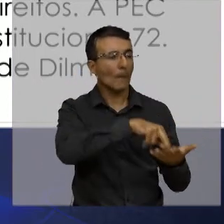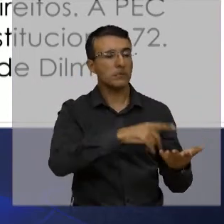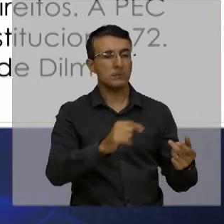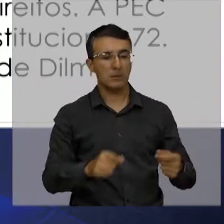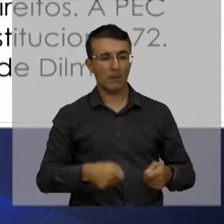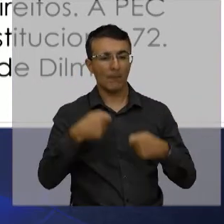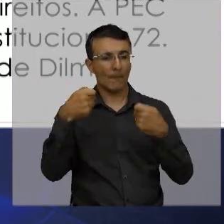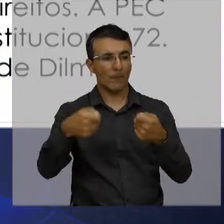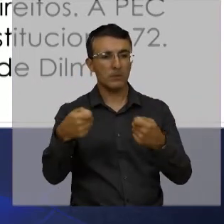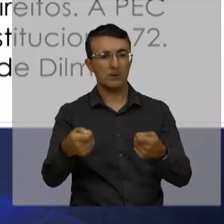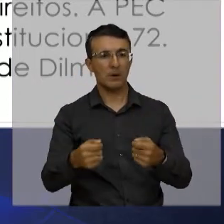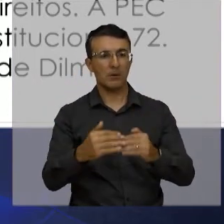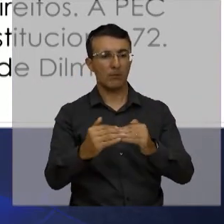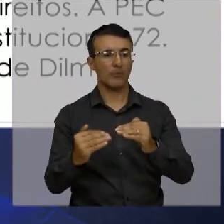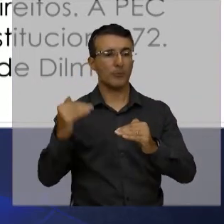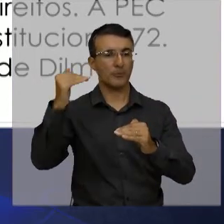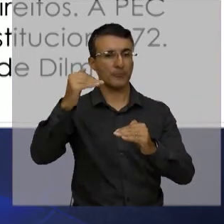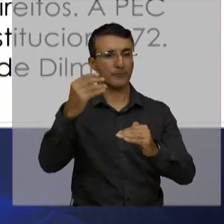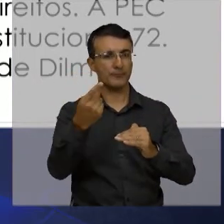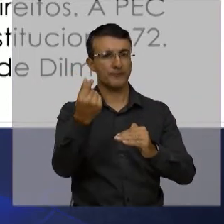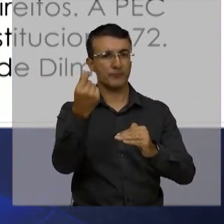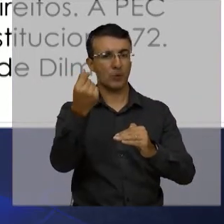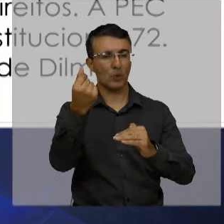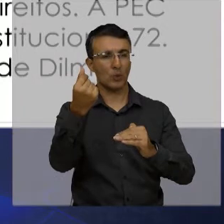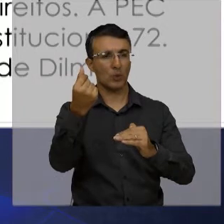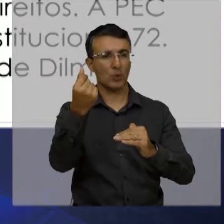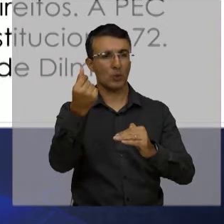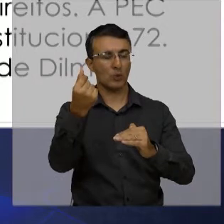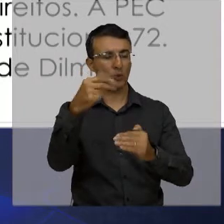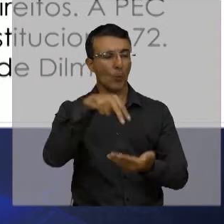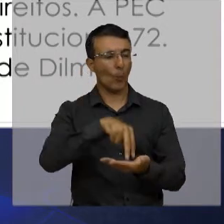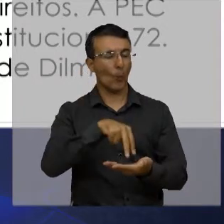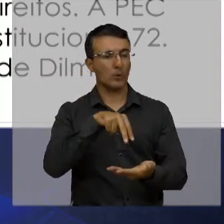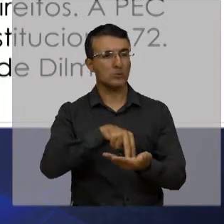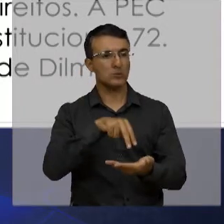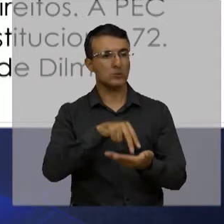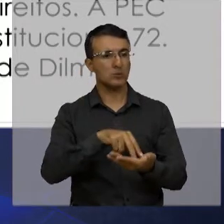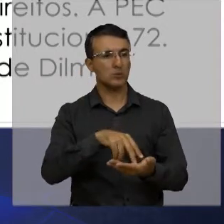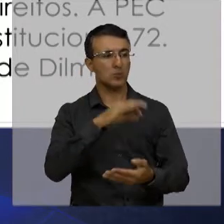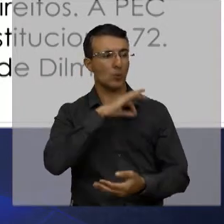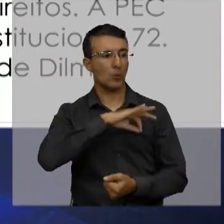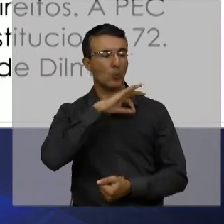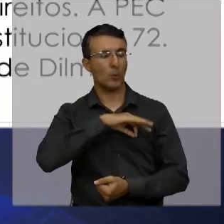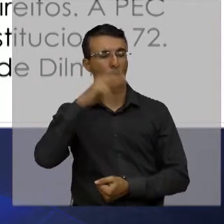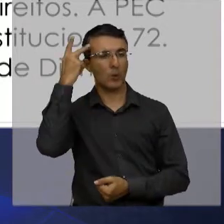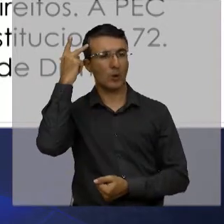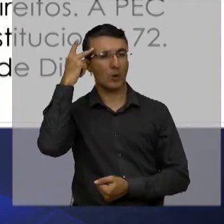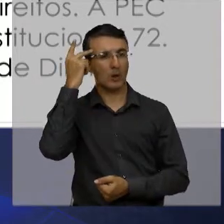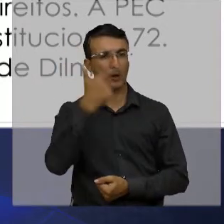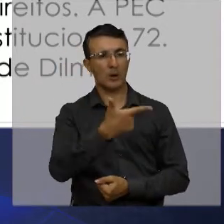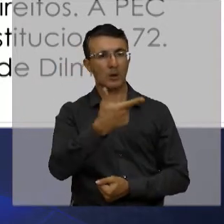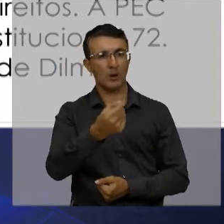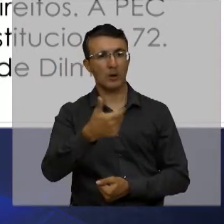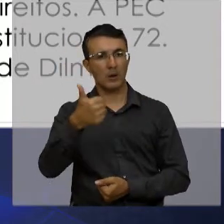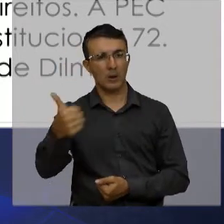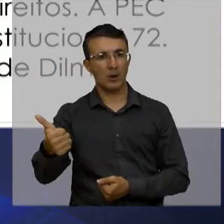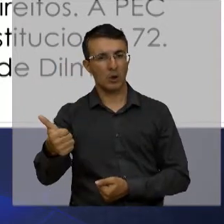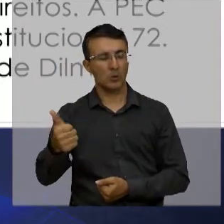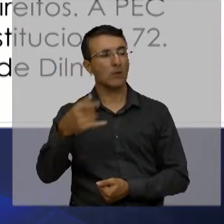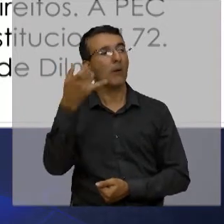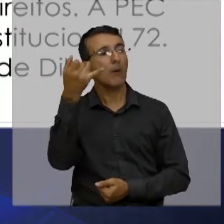o reajuste mínimo do piso salarial paulista em 2021? Em caso afirmativo,